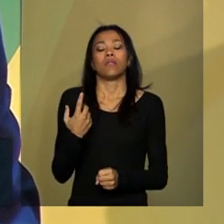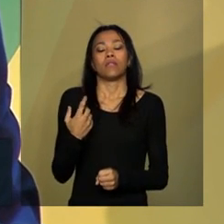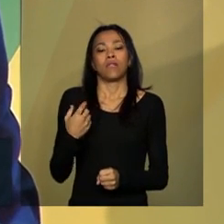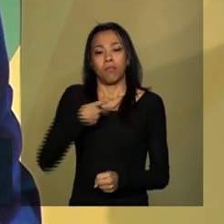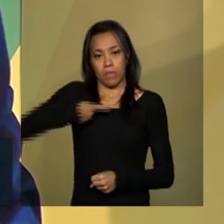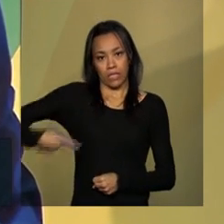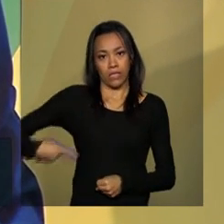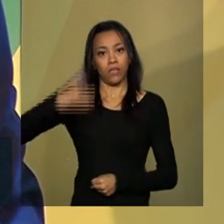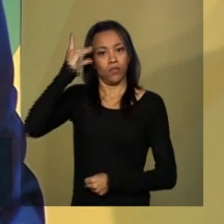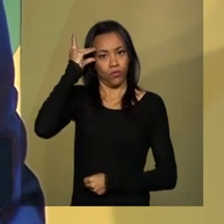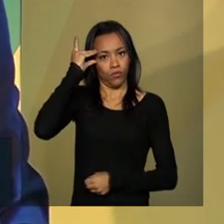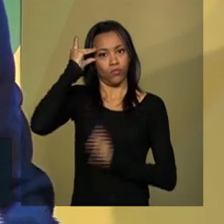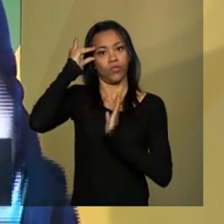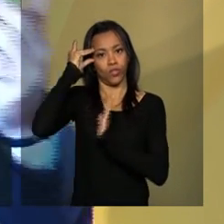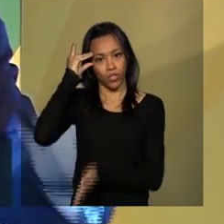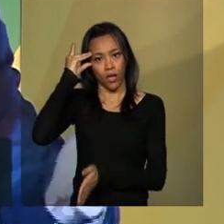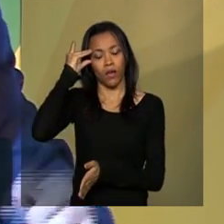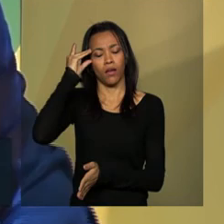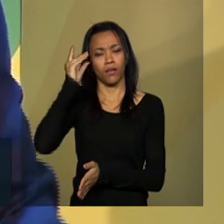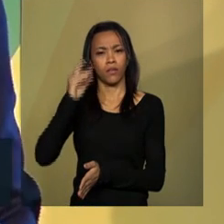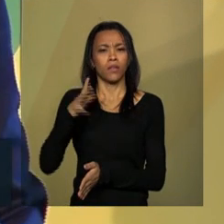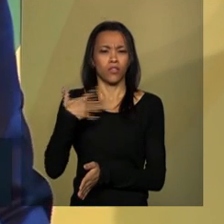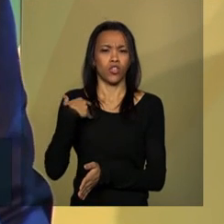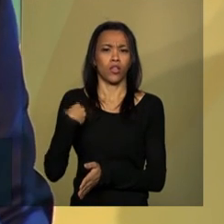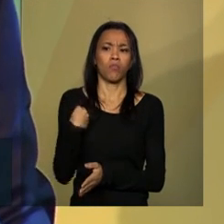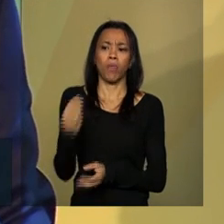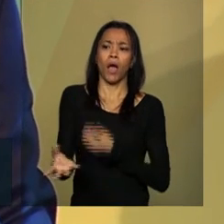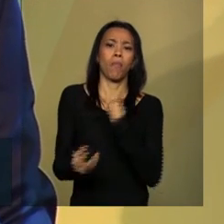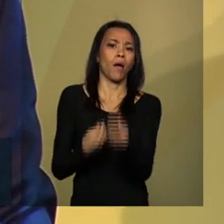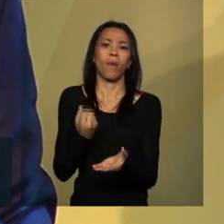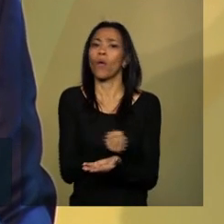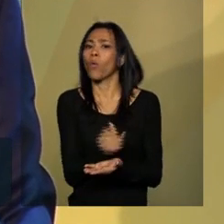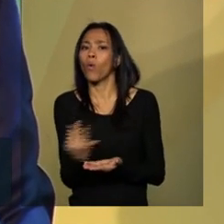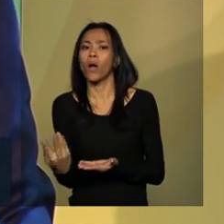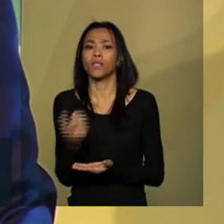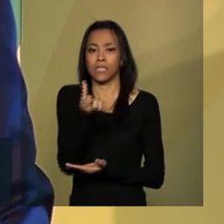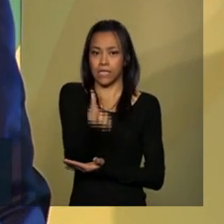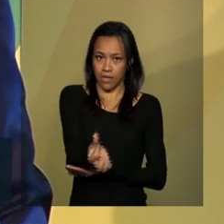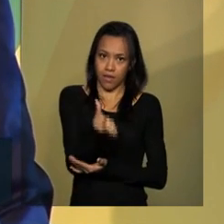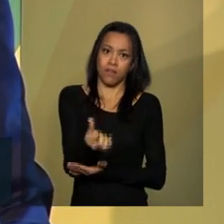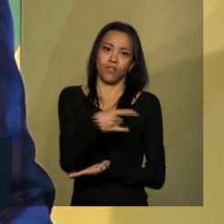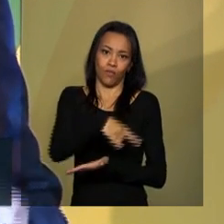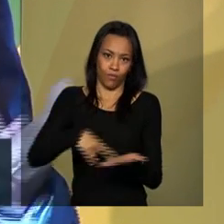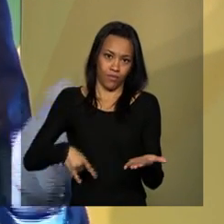então já leiloamos 6 concessões de aeroportos, foram bem